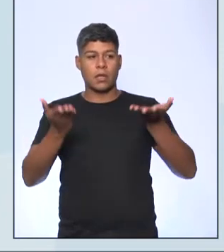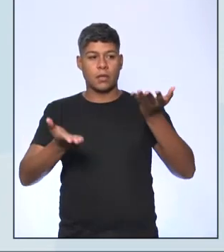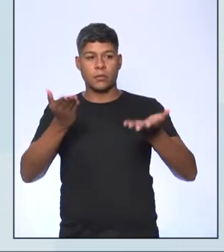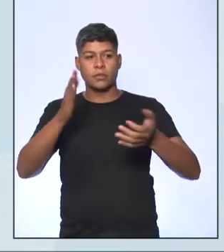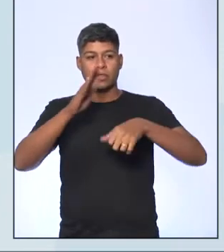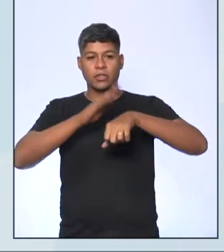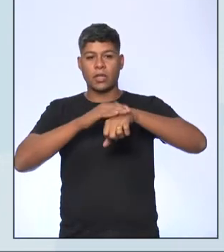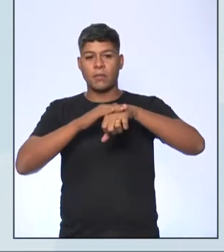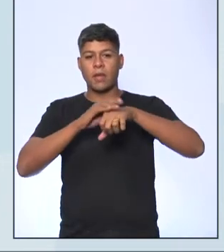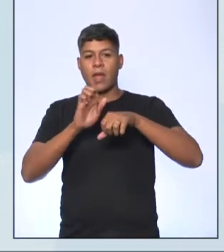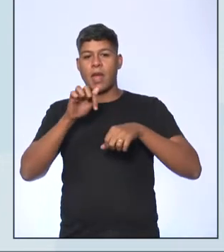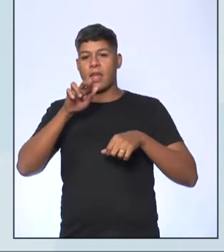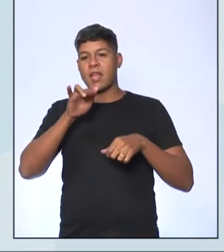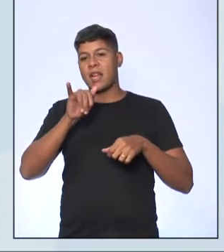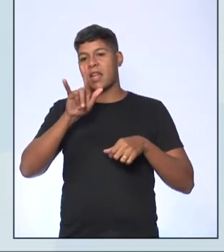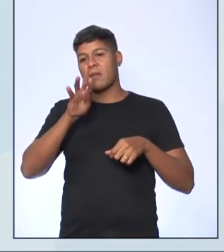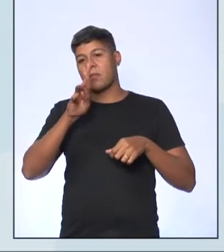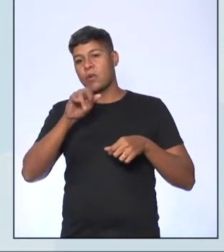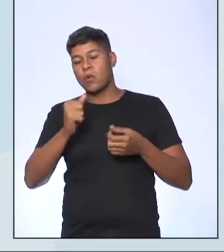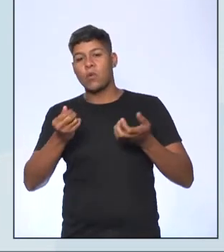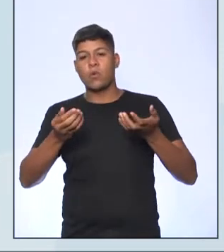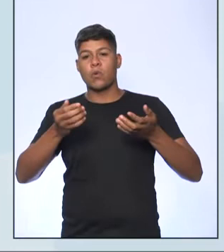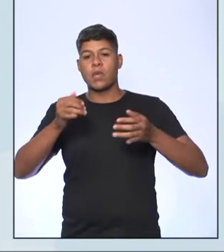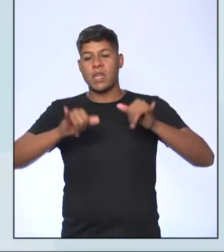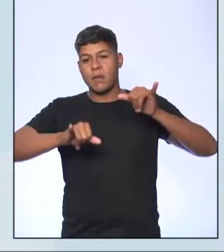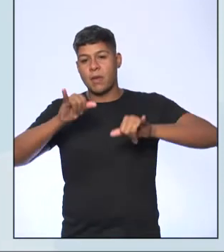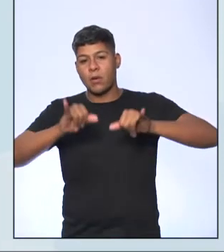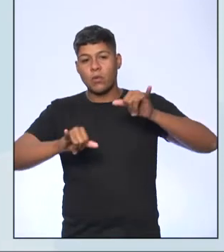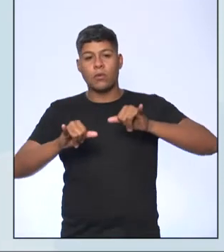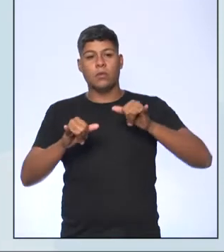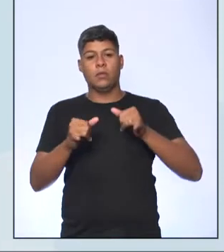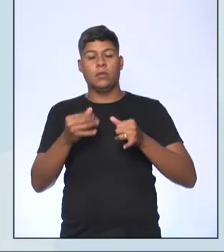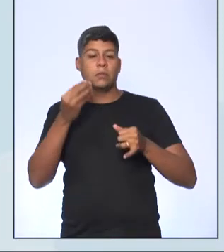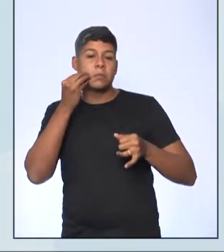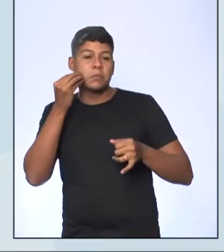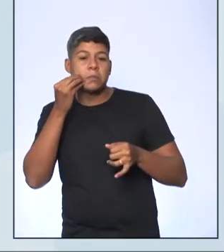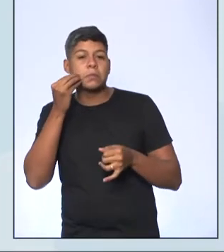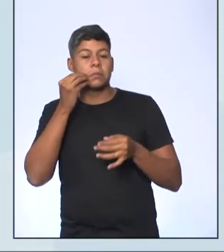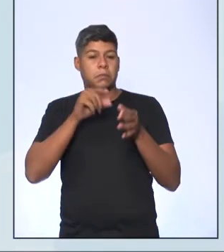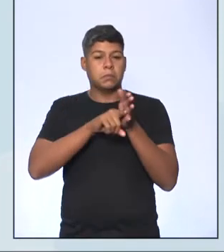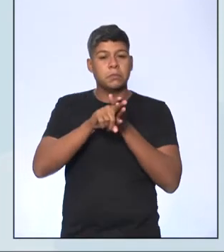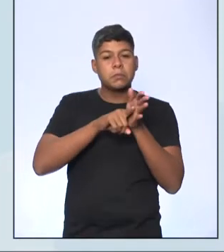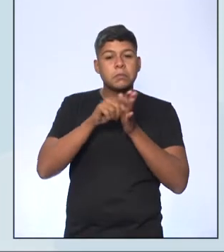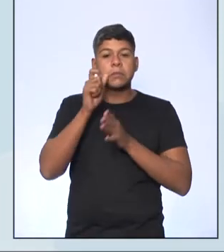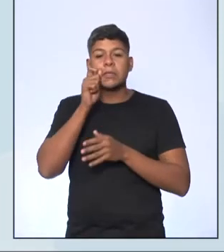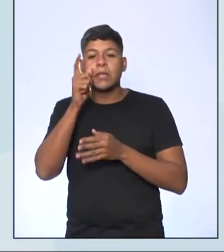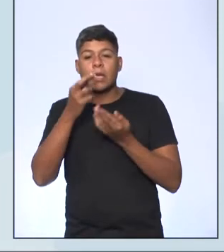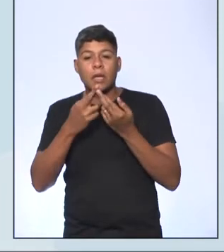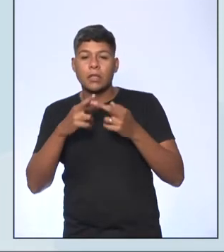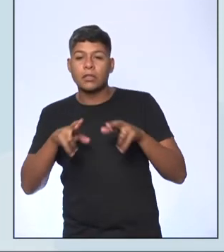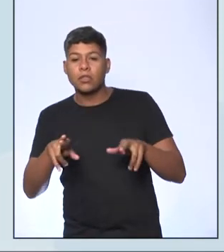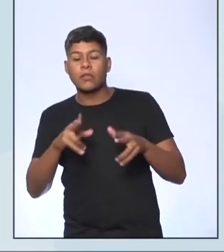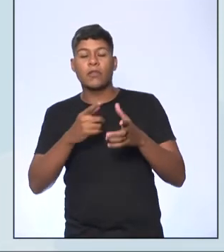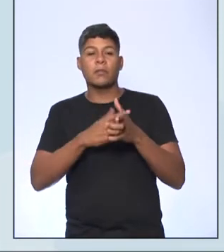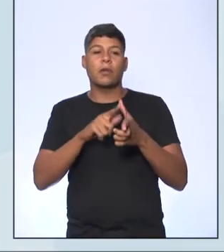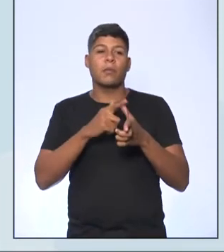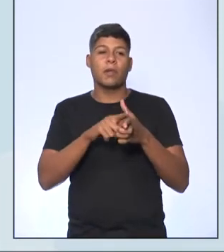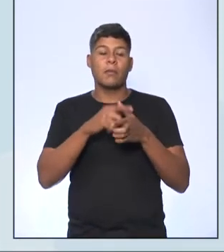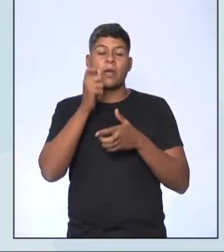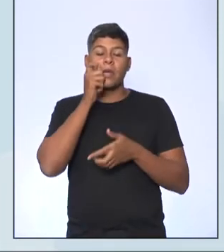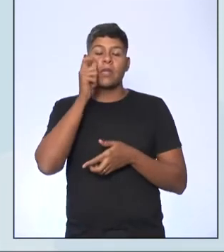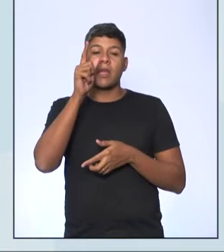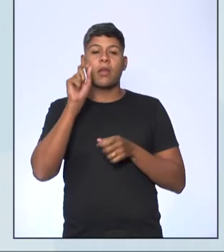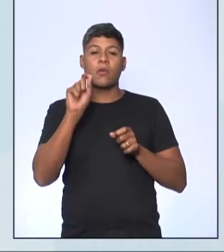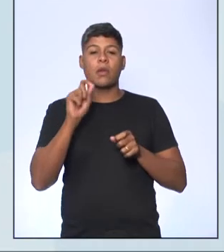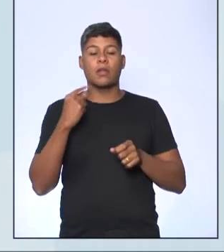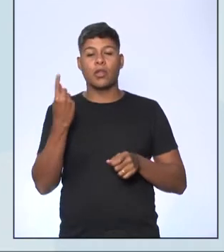é chamado de equilíbrio químico. Vamos investigar causas, elaborar e testar hipóteses para resolver problemas. A ideia aqui é que